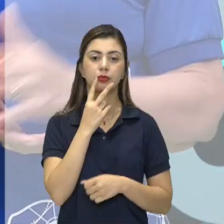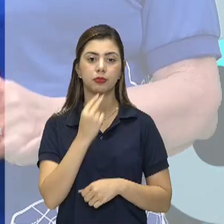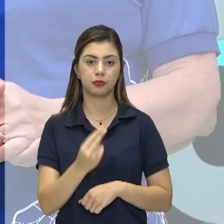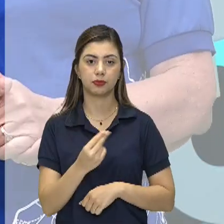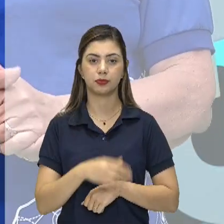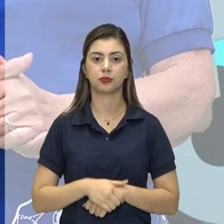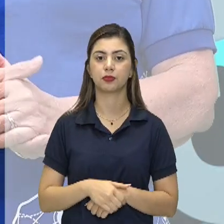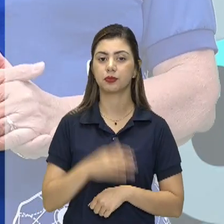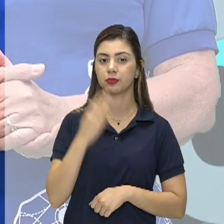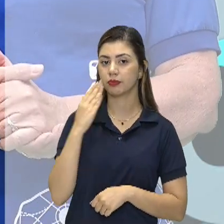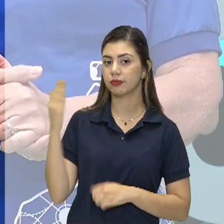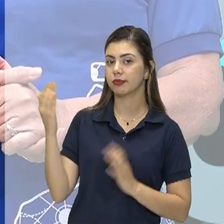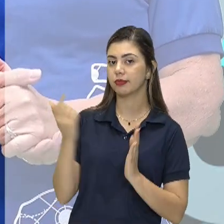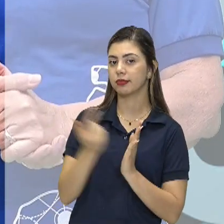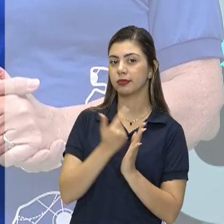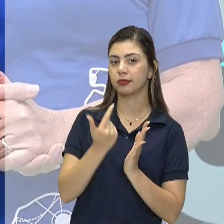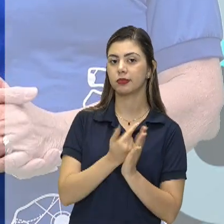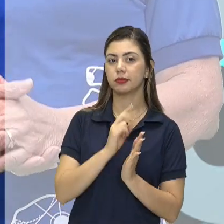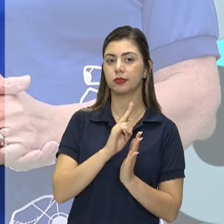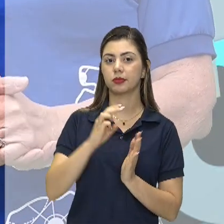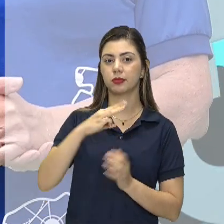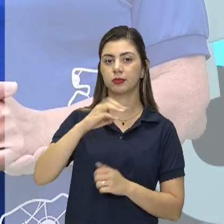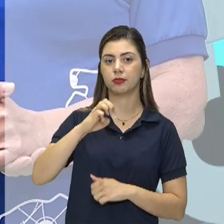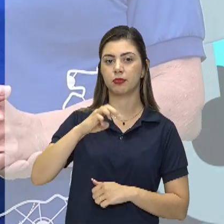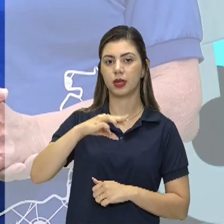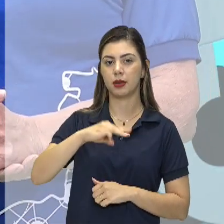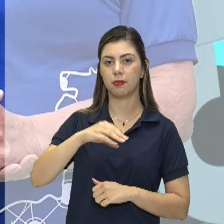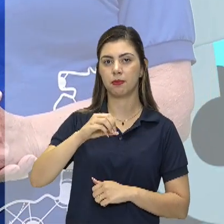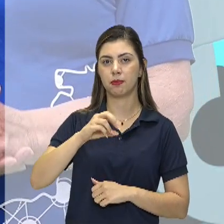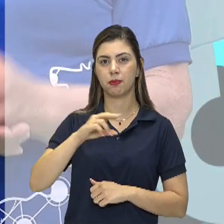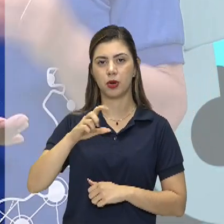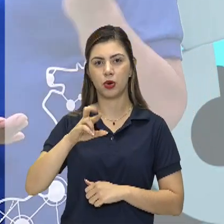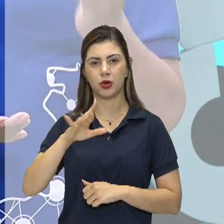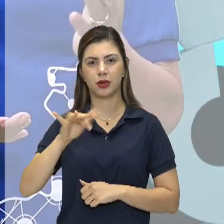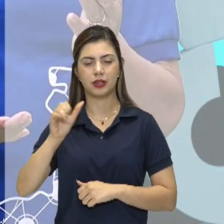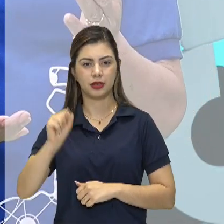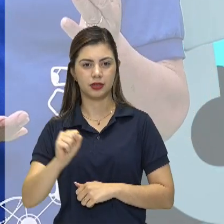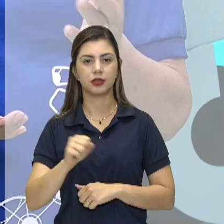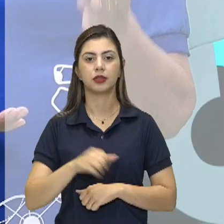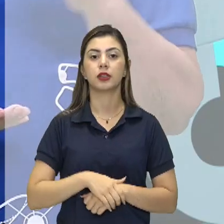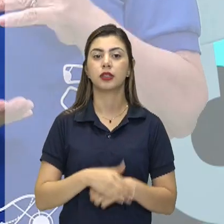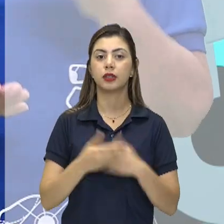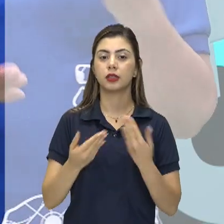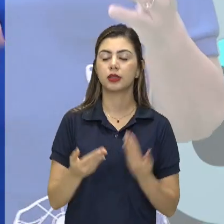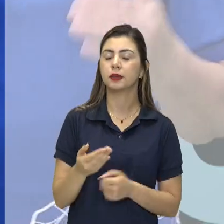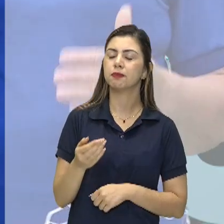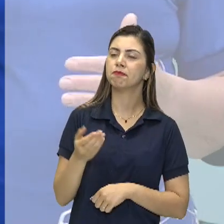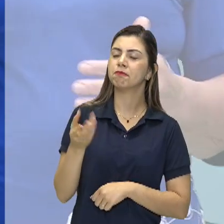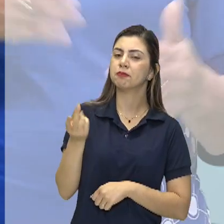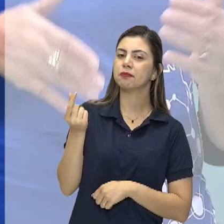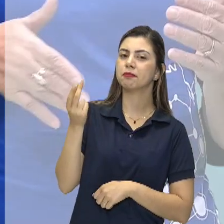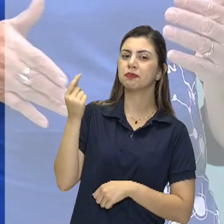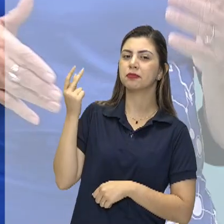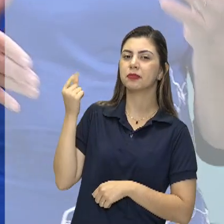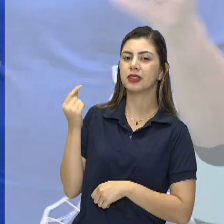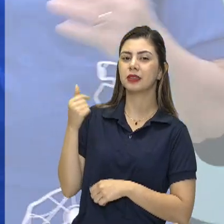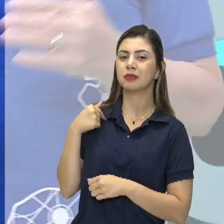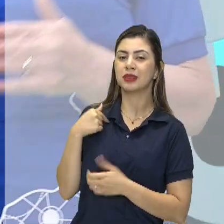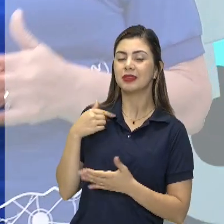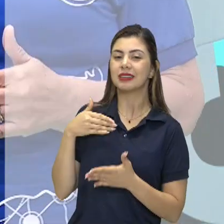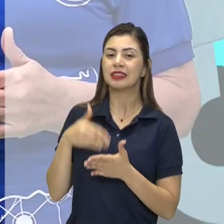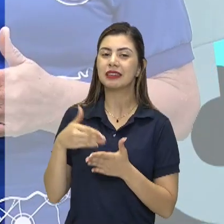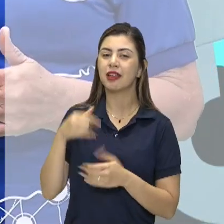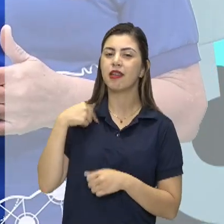Memórias Póstumas de Brás Cubas. Algum tempo hesitei se devia abrir essas memórias